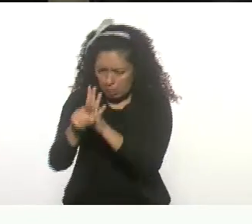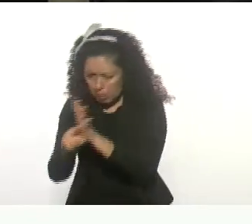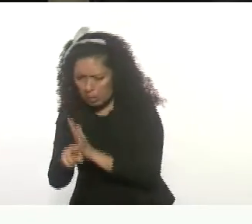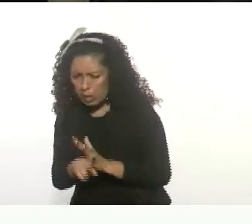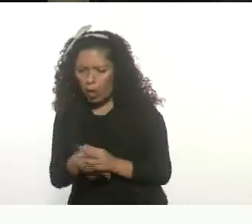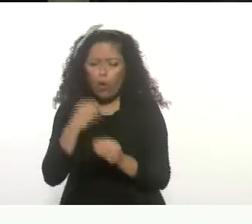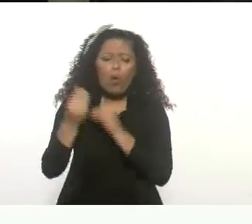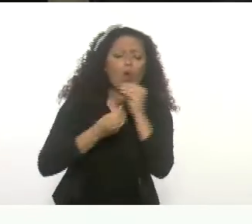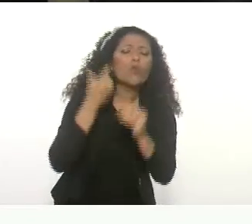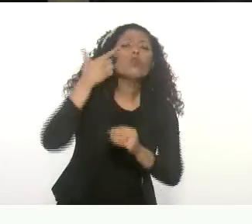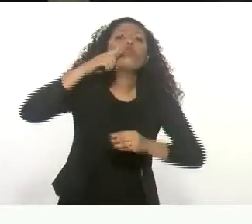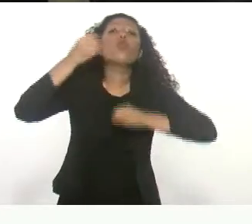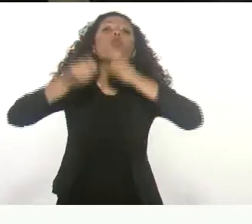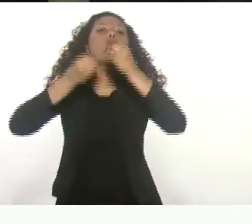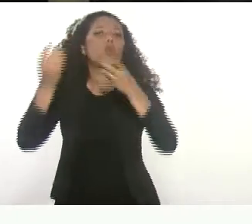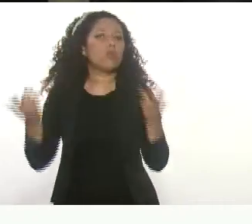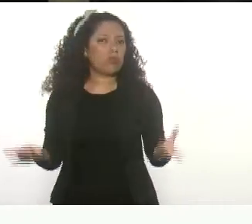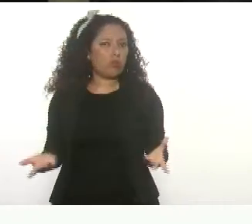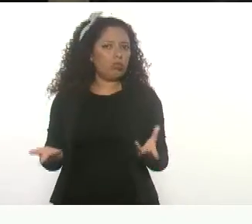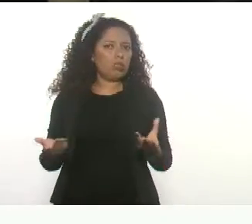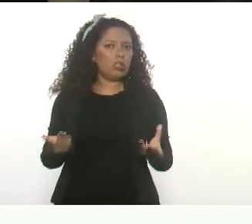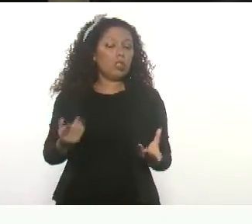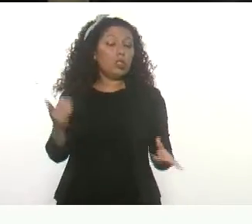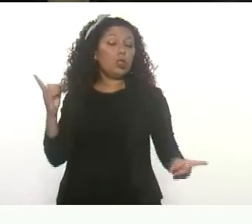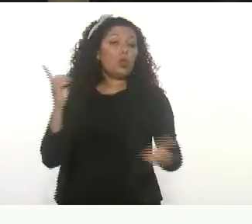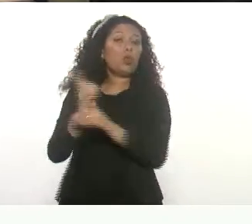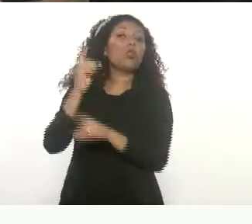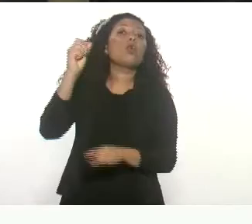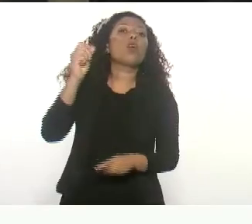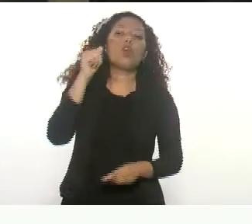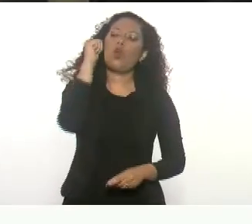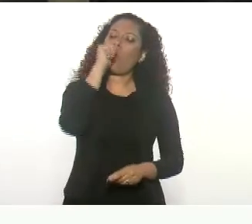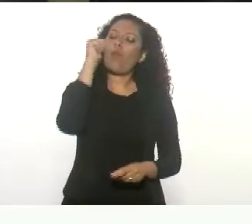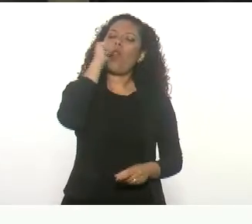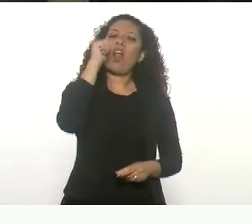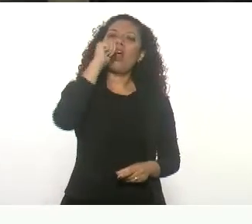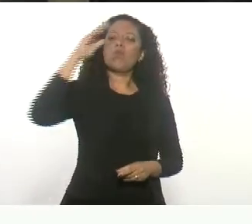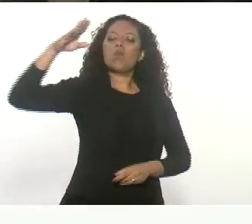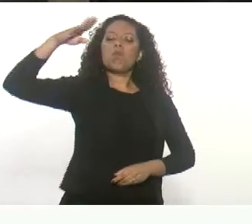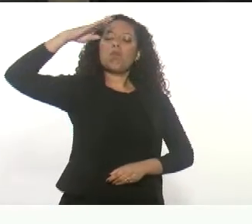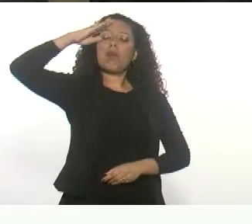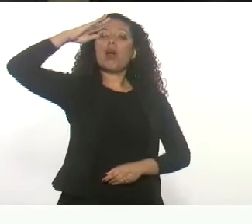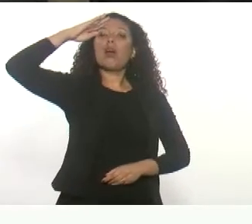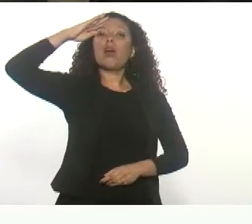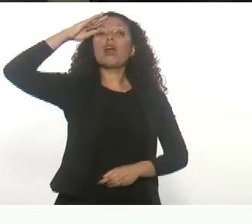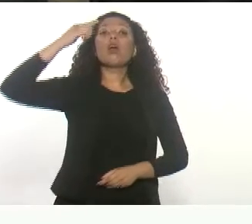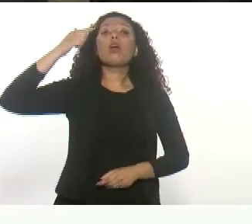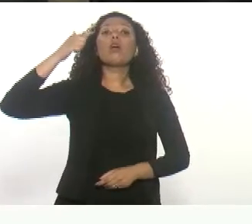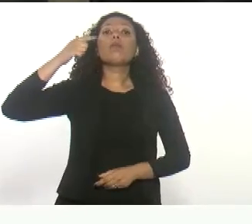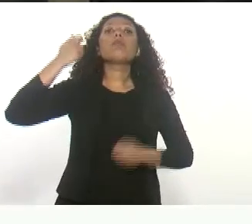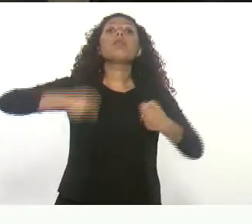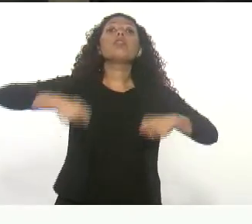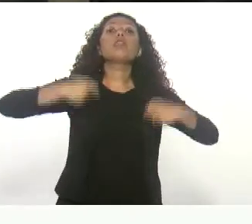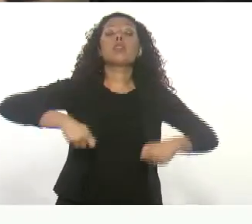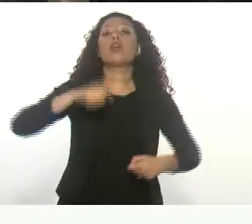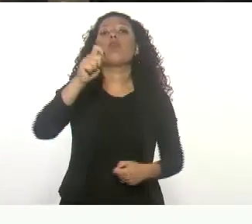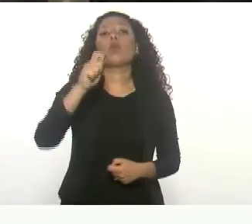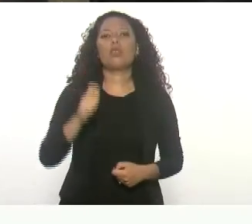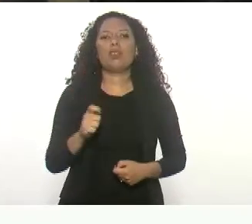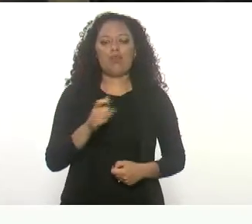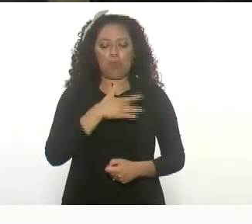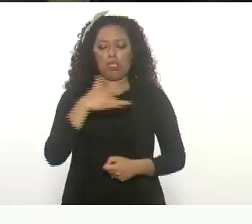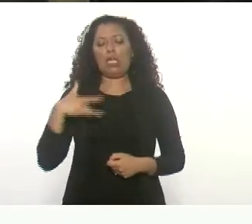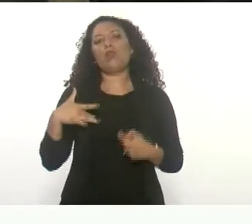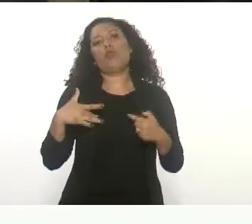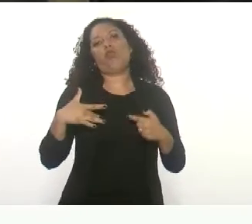que eu poderia ir ou não. E eu descobri que para ser mulher de carreira nas Forças Armadas, teria que ser de